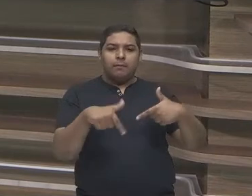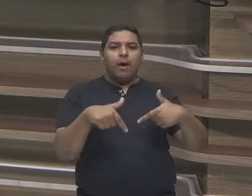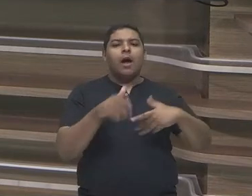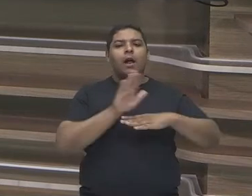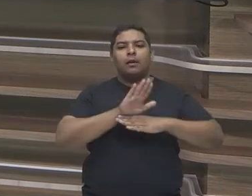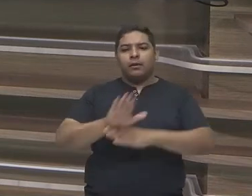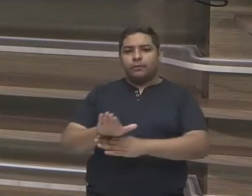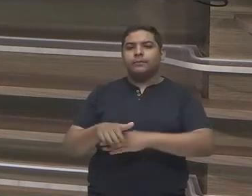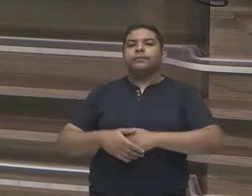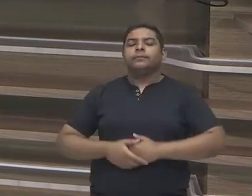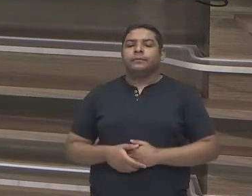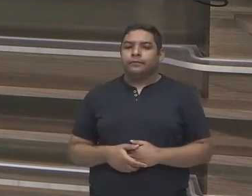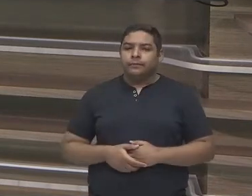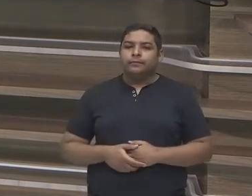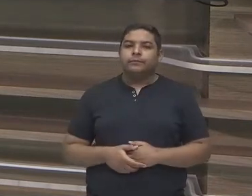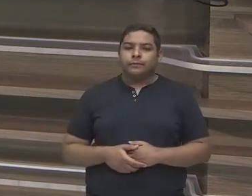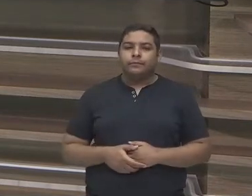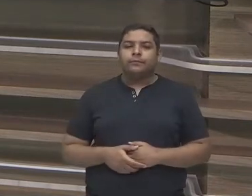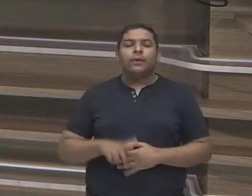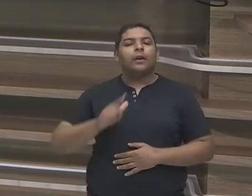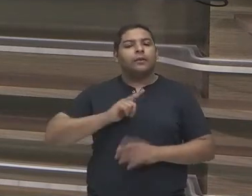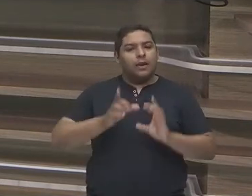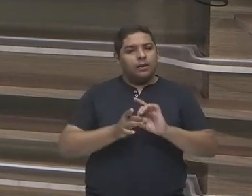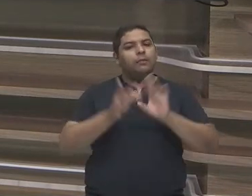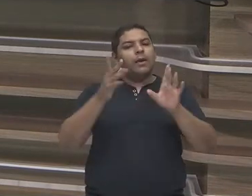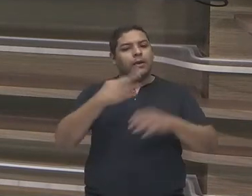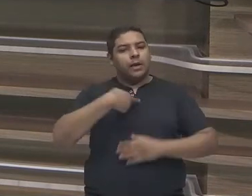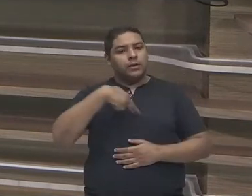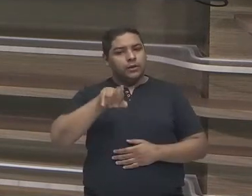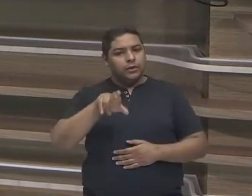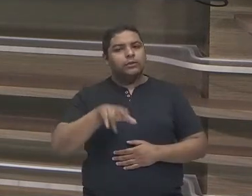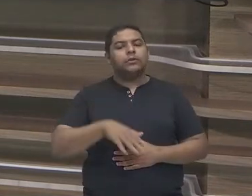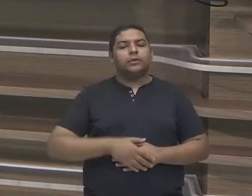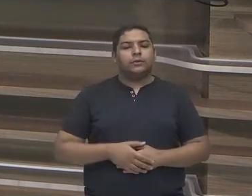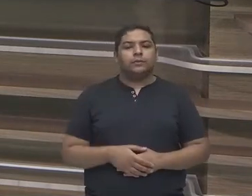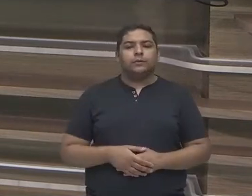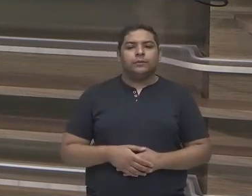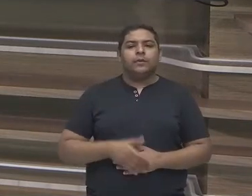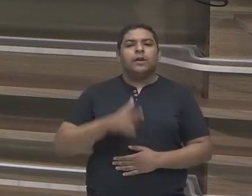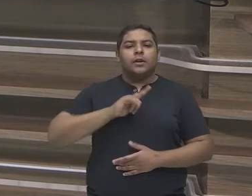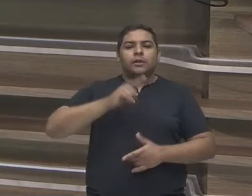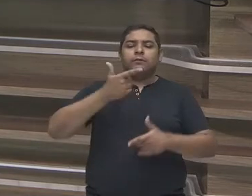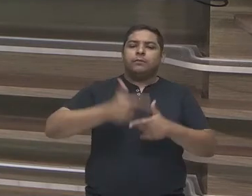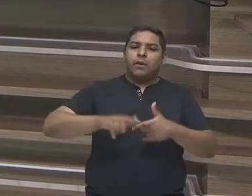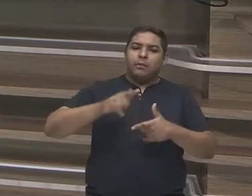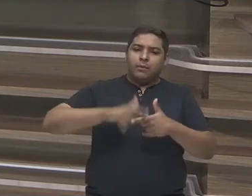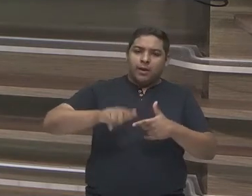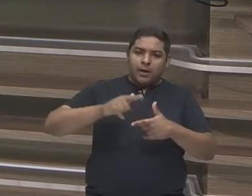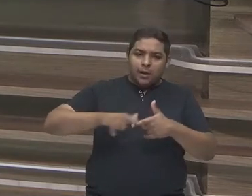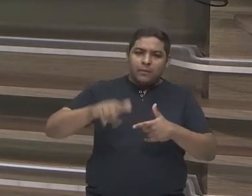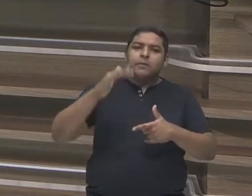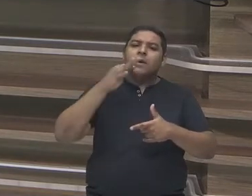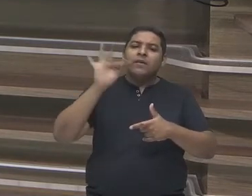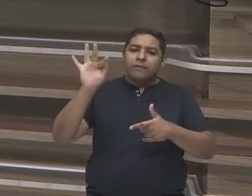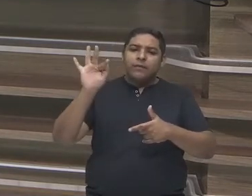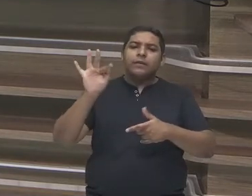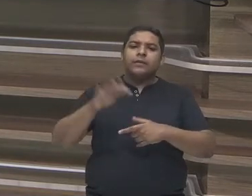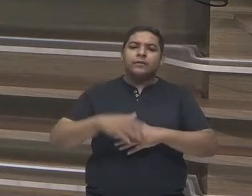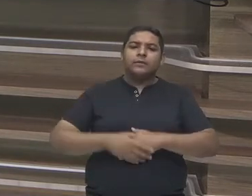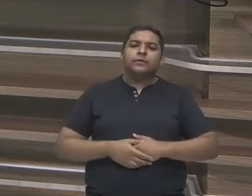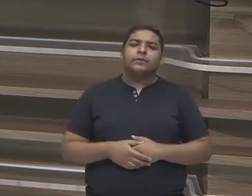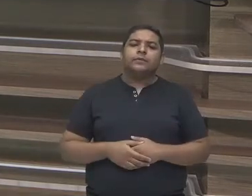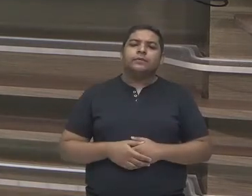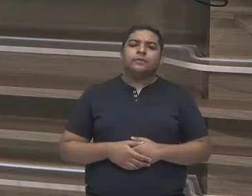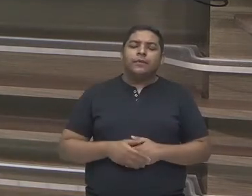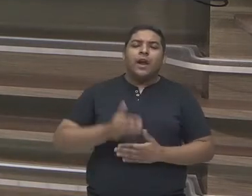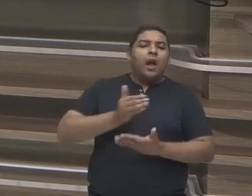seu trabalho. Então, vai haver a liberdade religiosa, que trouxe muitos problemas para a França alguns anos antes, que a França ela